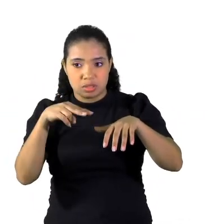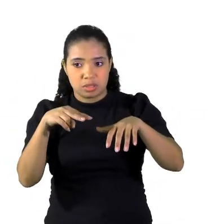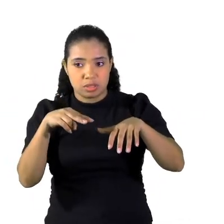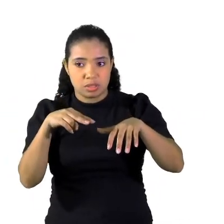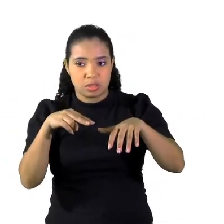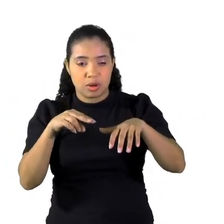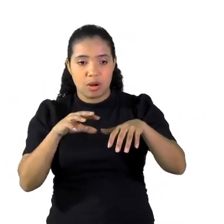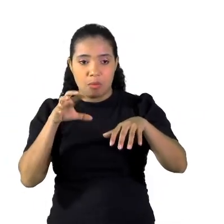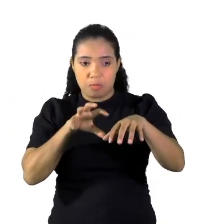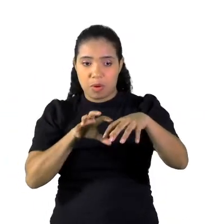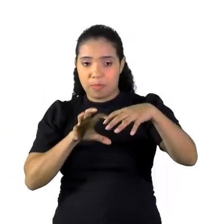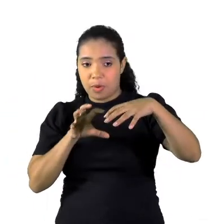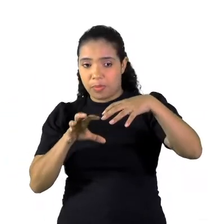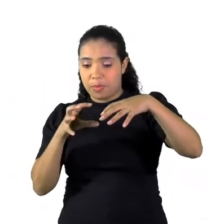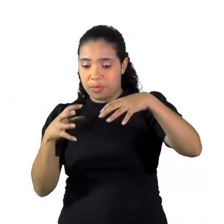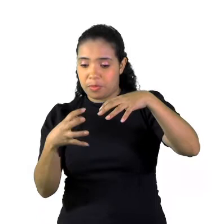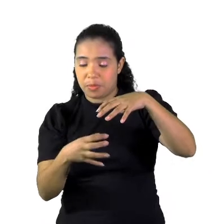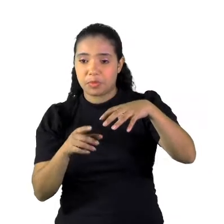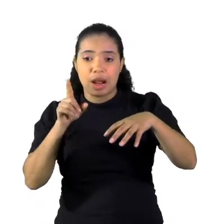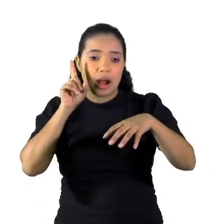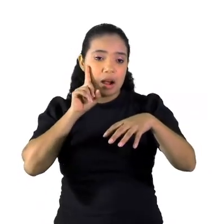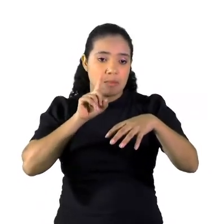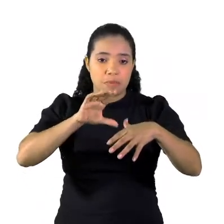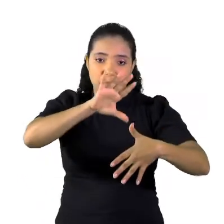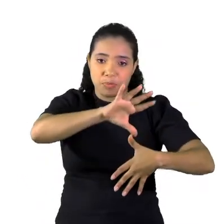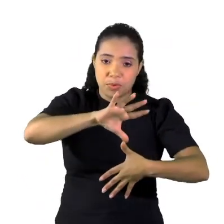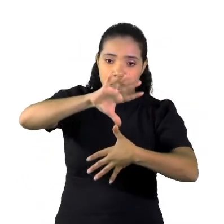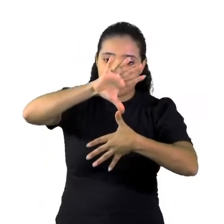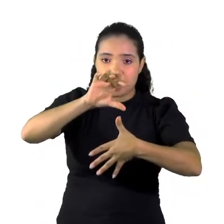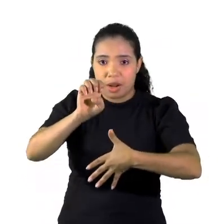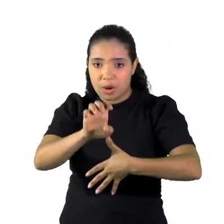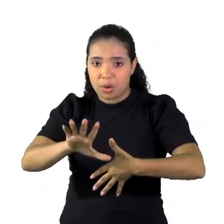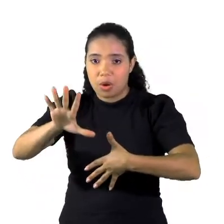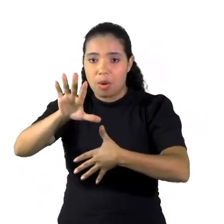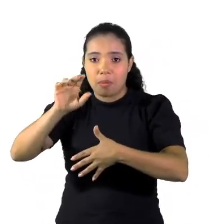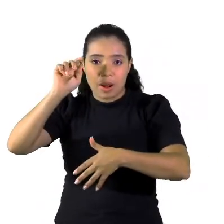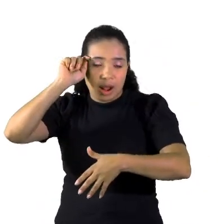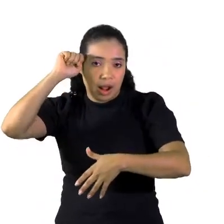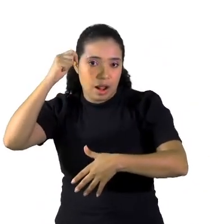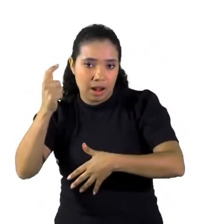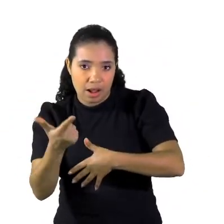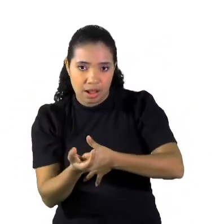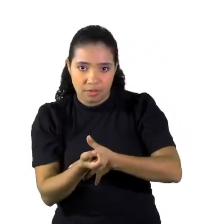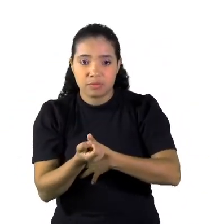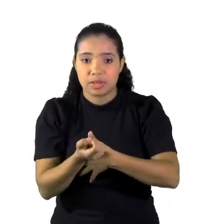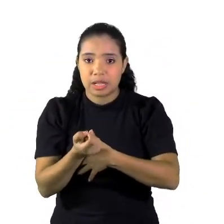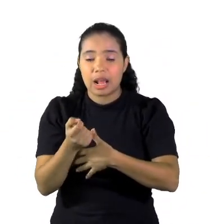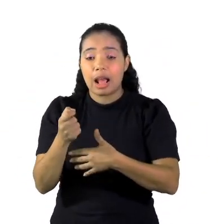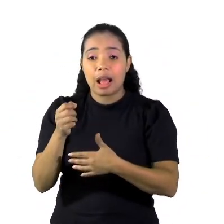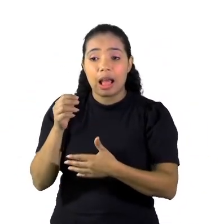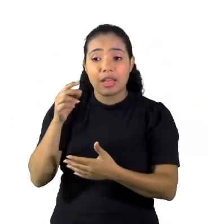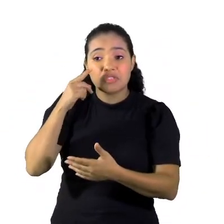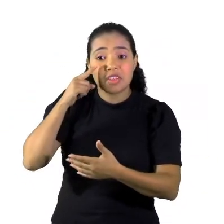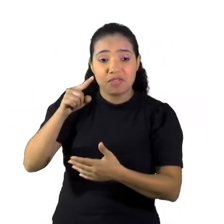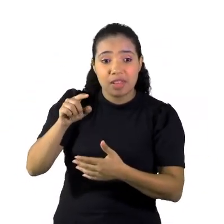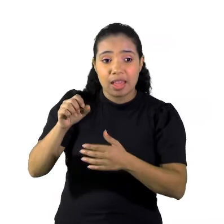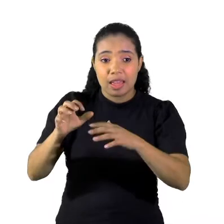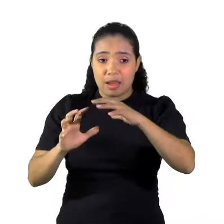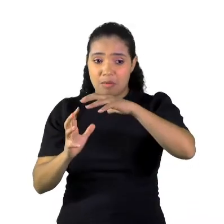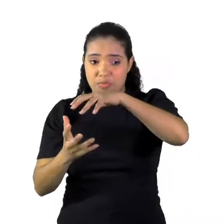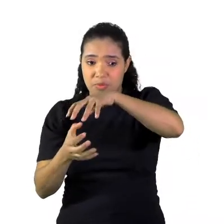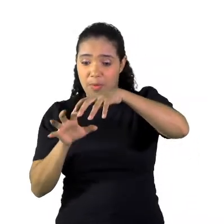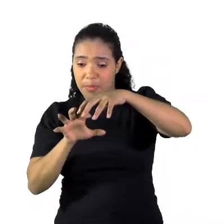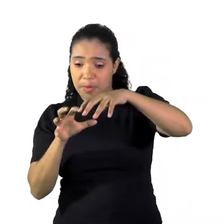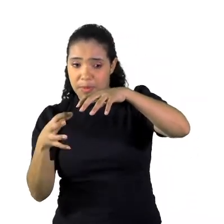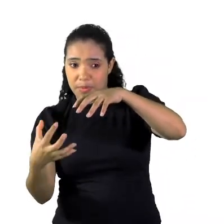praticamente todos os continentes, Américas, Europa, África, Ásia e até dá para ver ali Oceania,